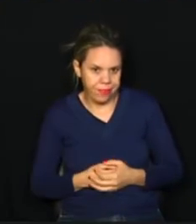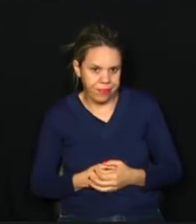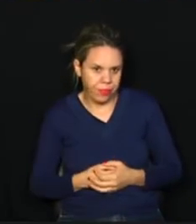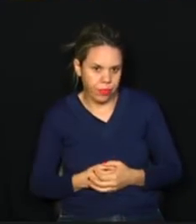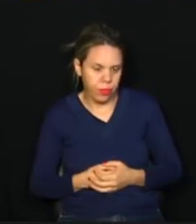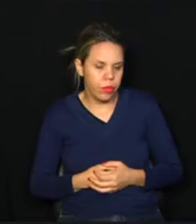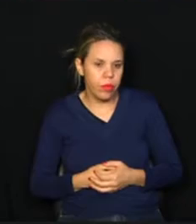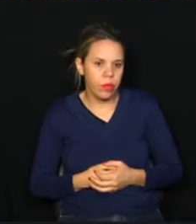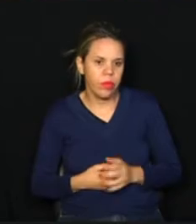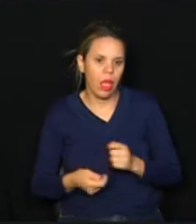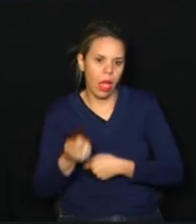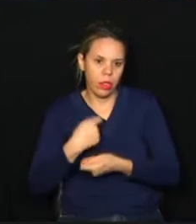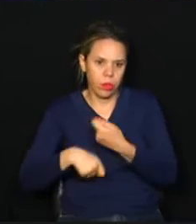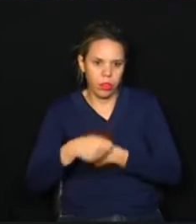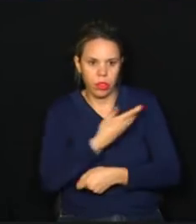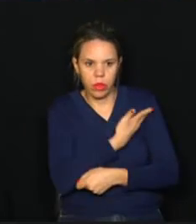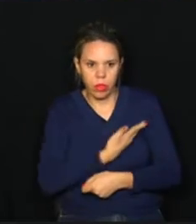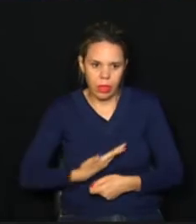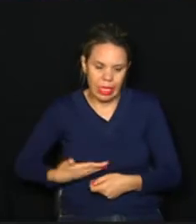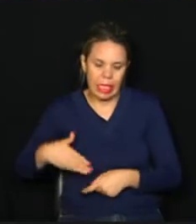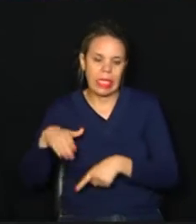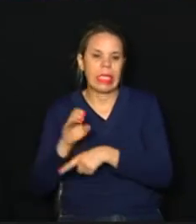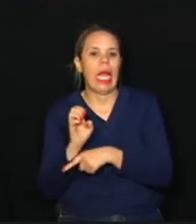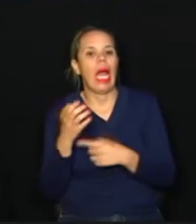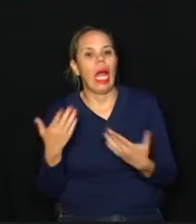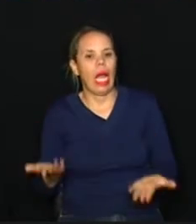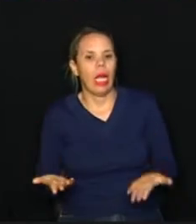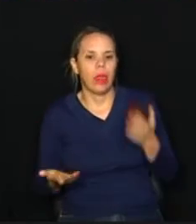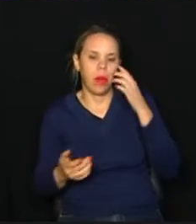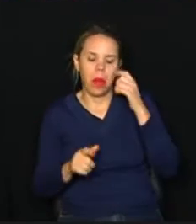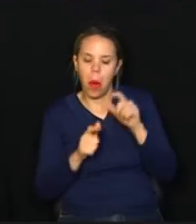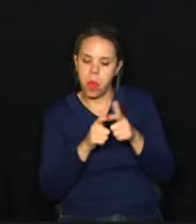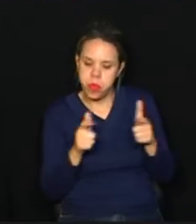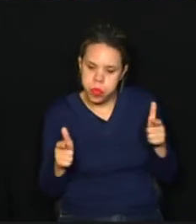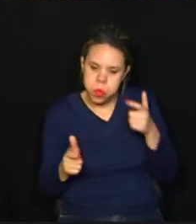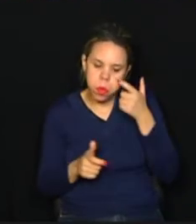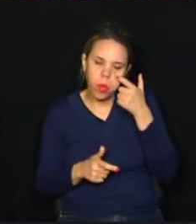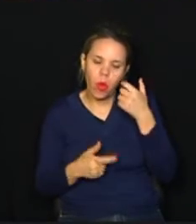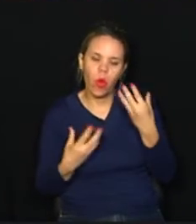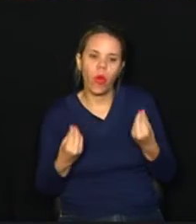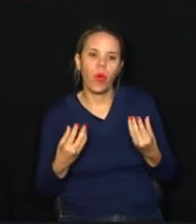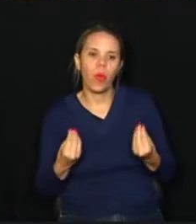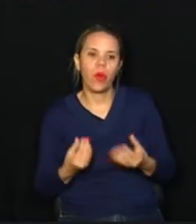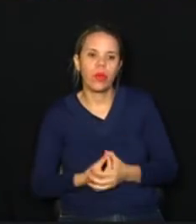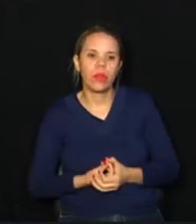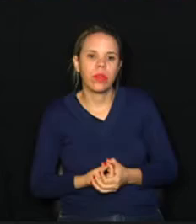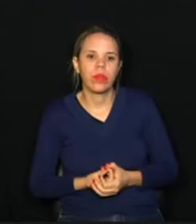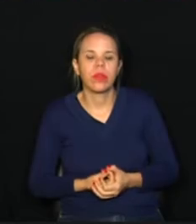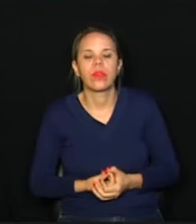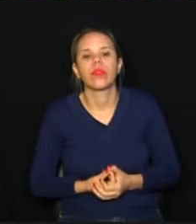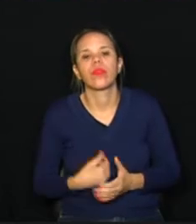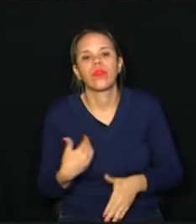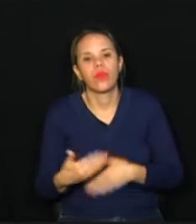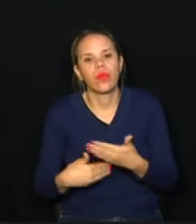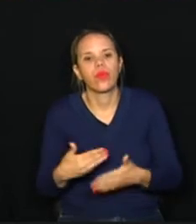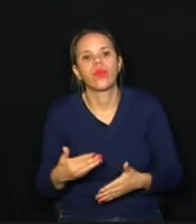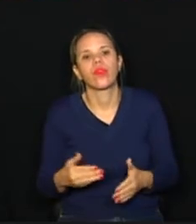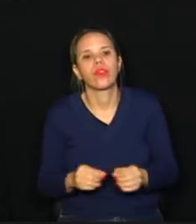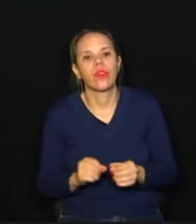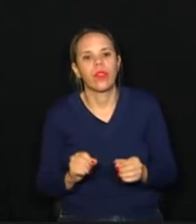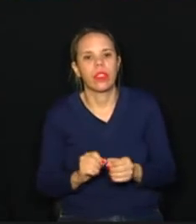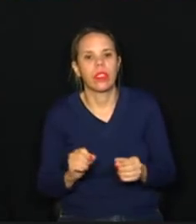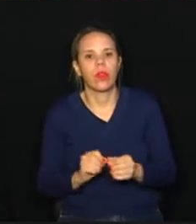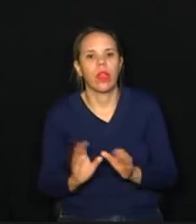última administração estadual, intensificou muito esse processo de desmonte,